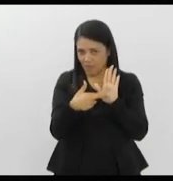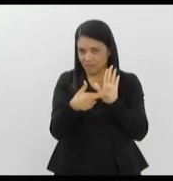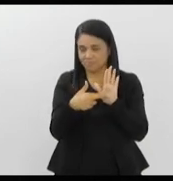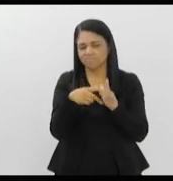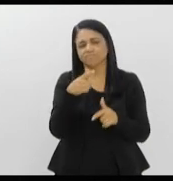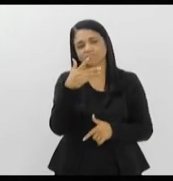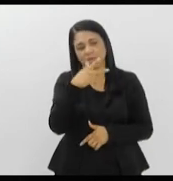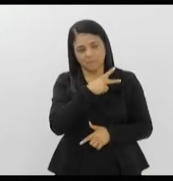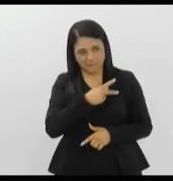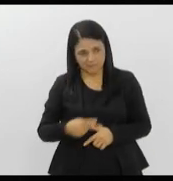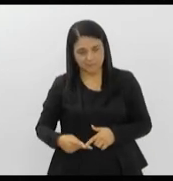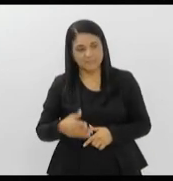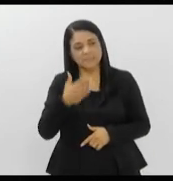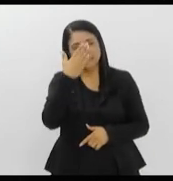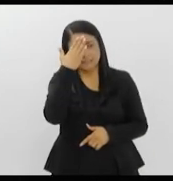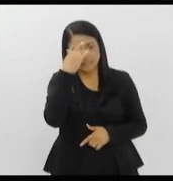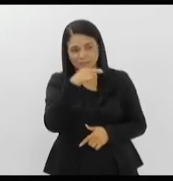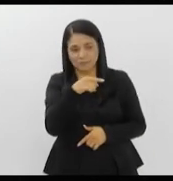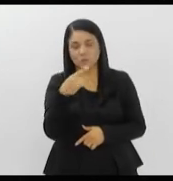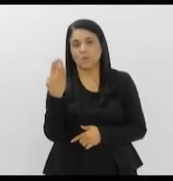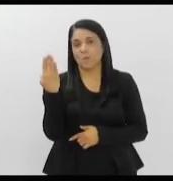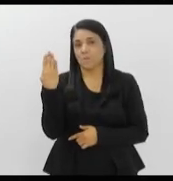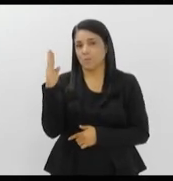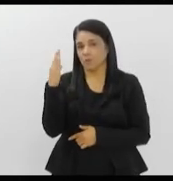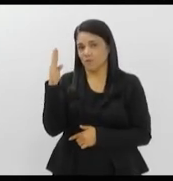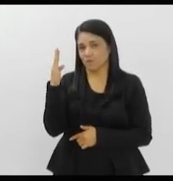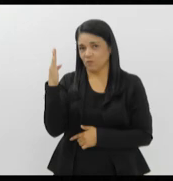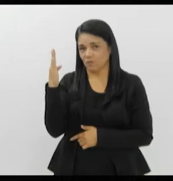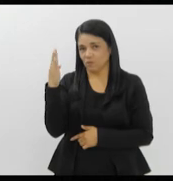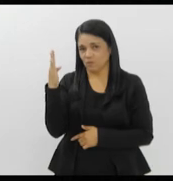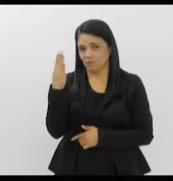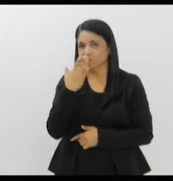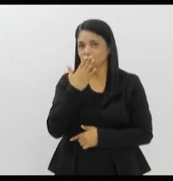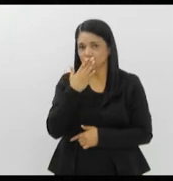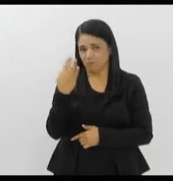Excelência é um botafoguense roxo.